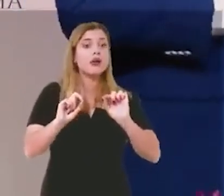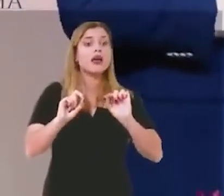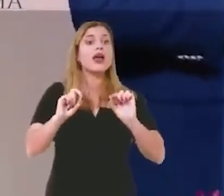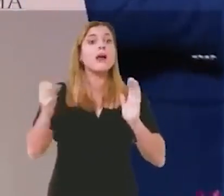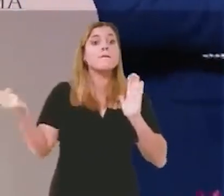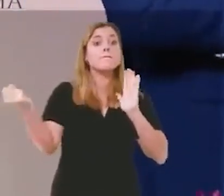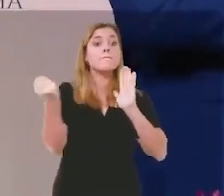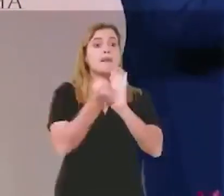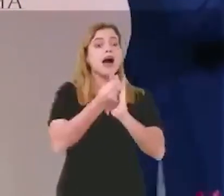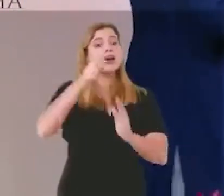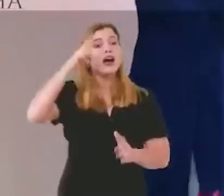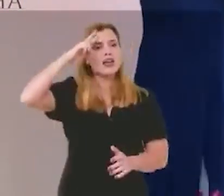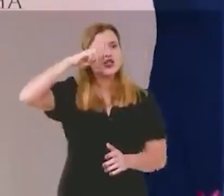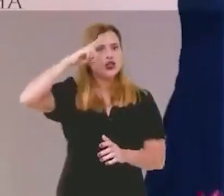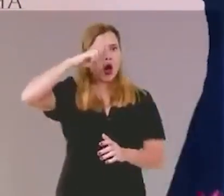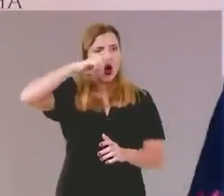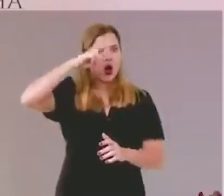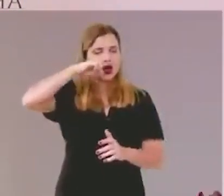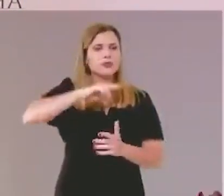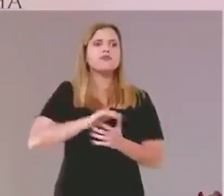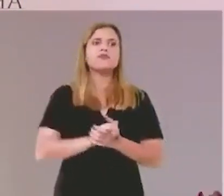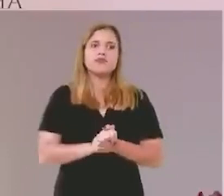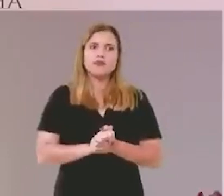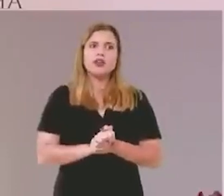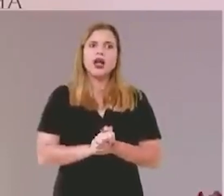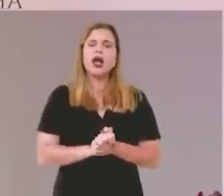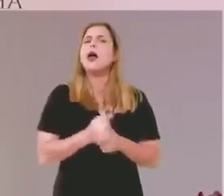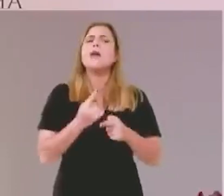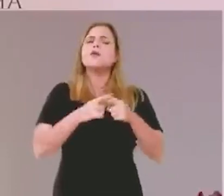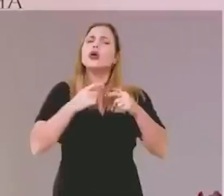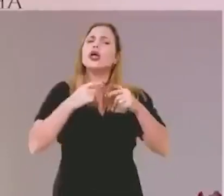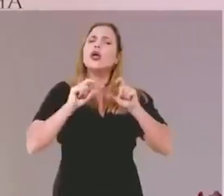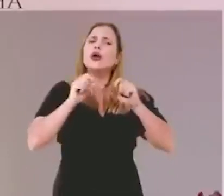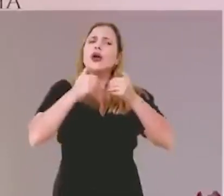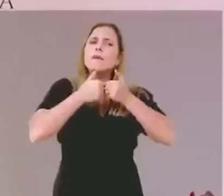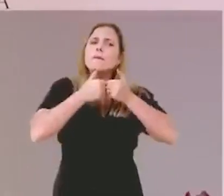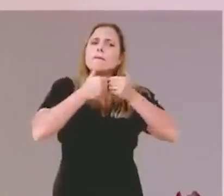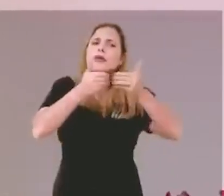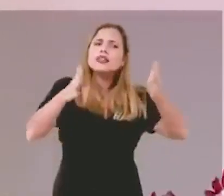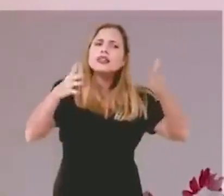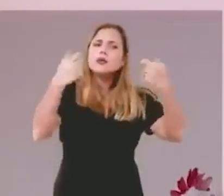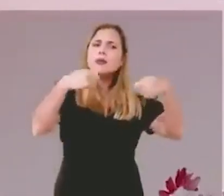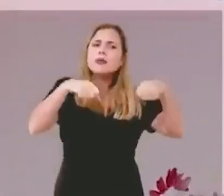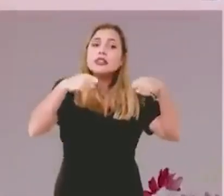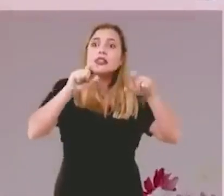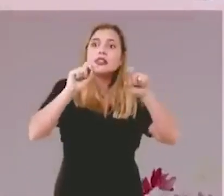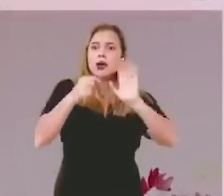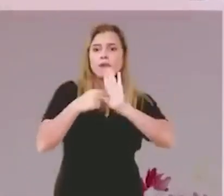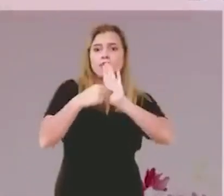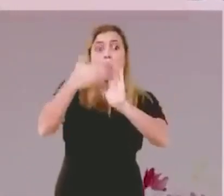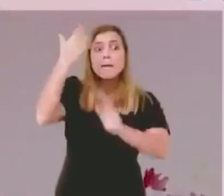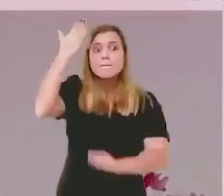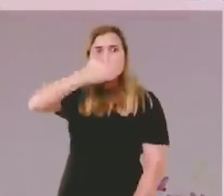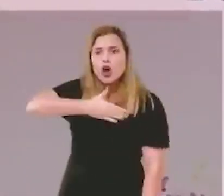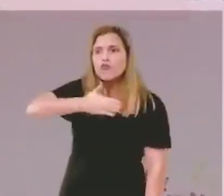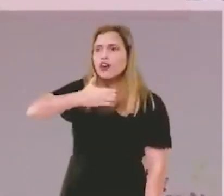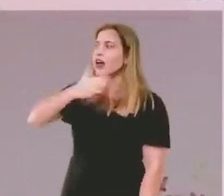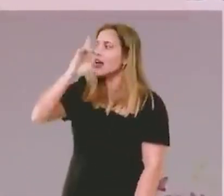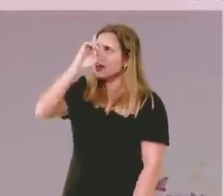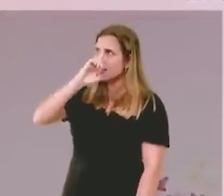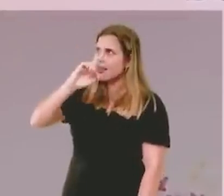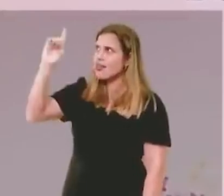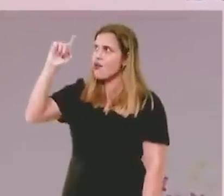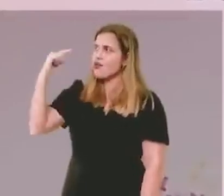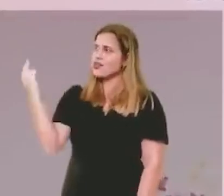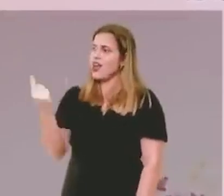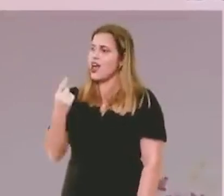história. Se o Verbo preexiste ao princípio, significa necessariamente que ele é eterno. E